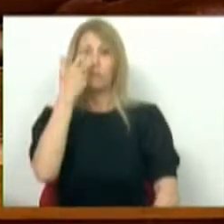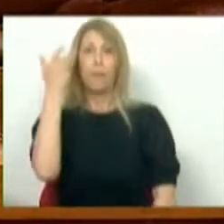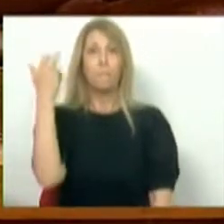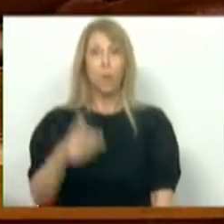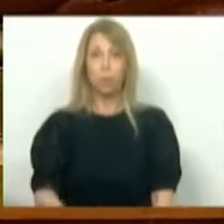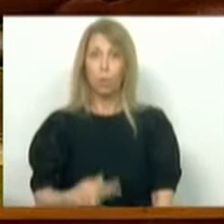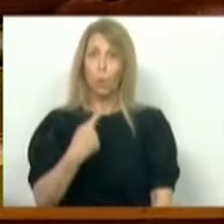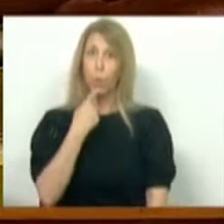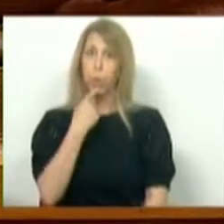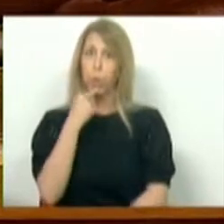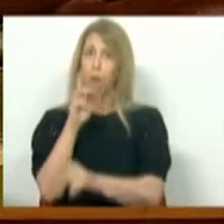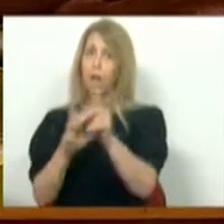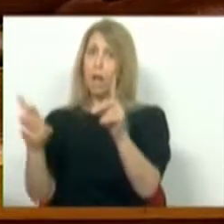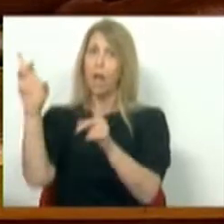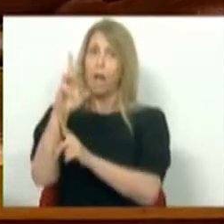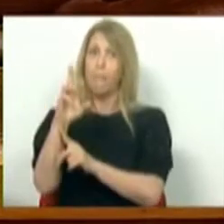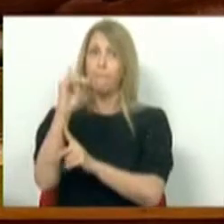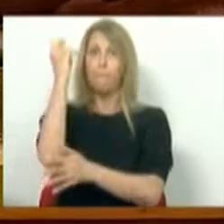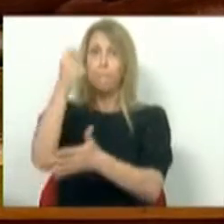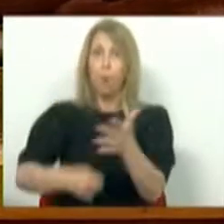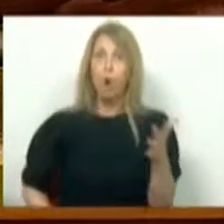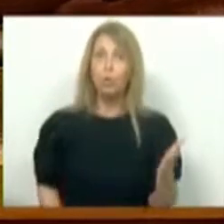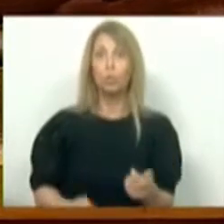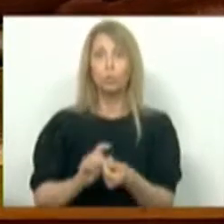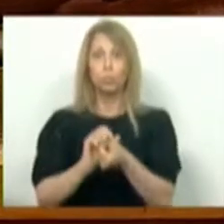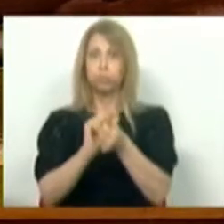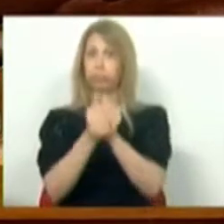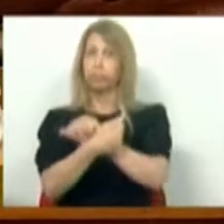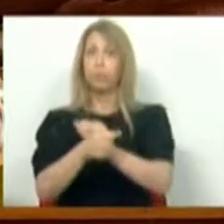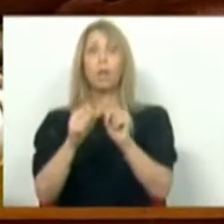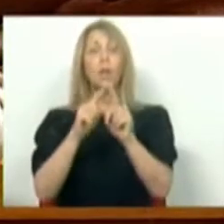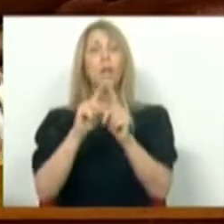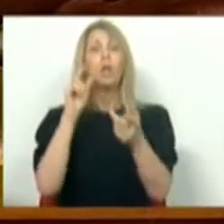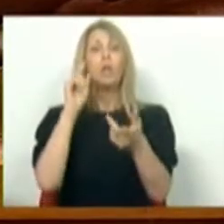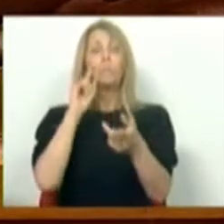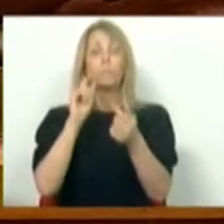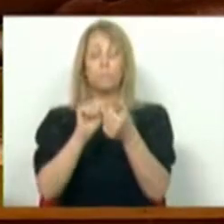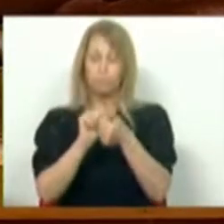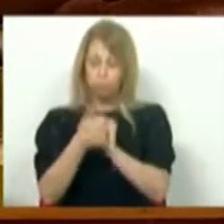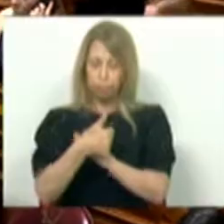aumento de impostos e o empobrecimento da sociedade portuguesa.